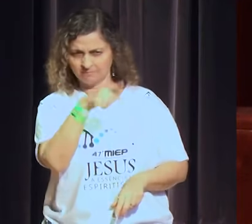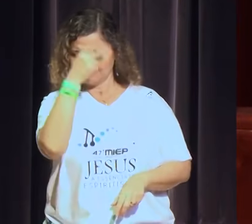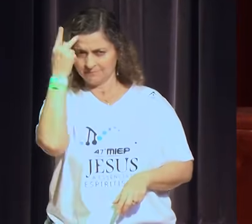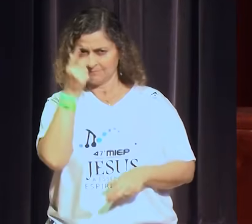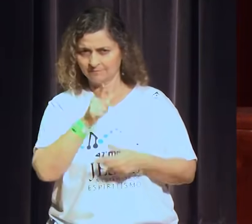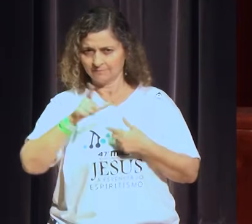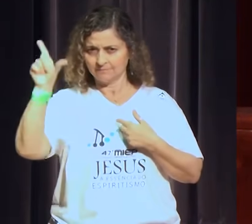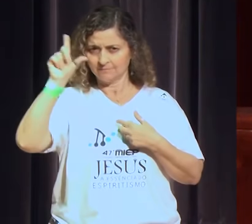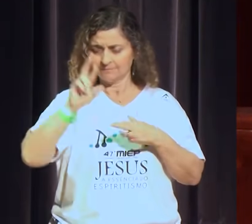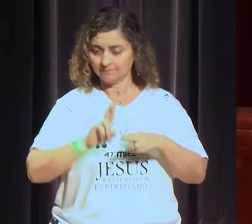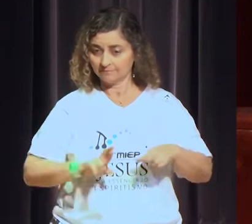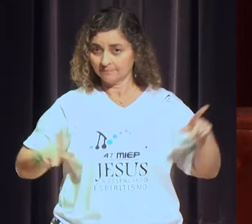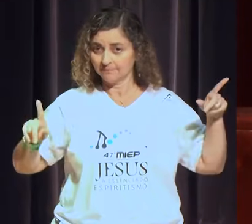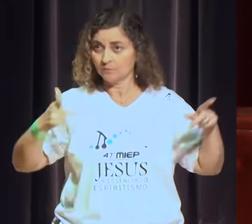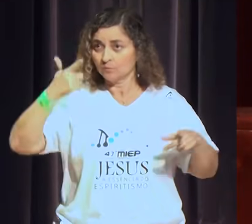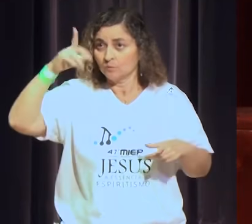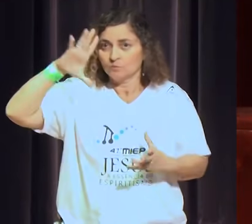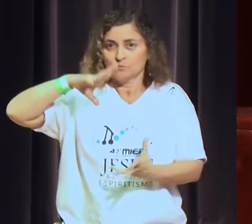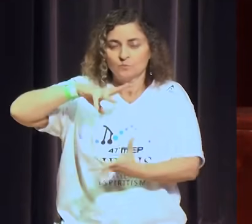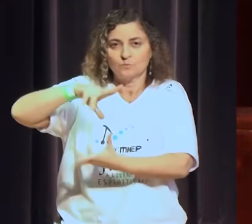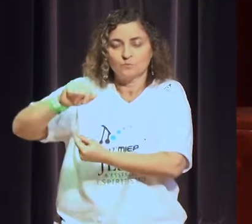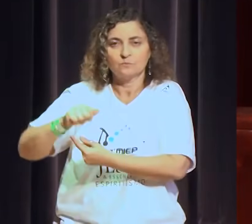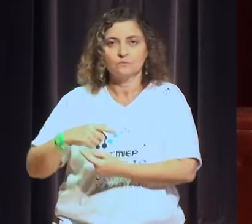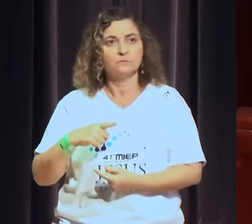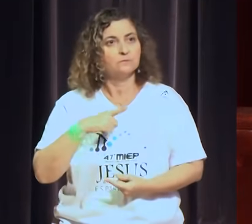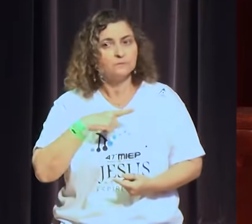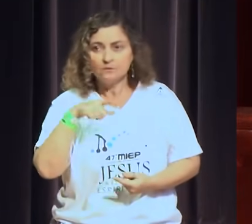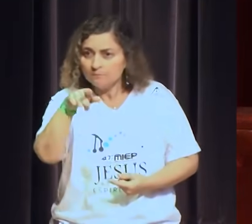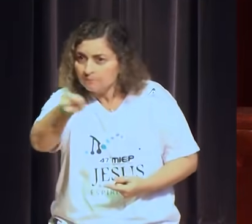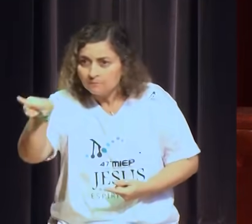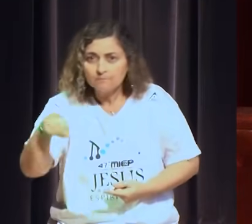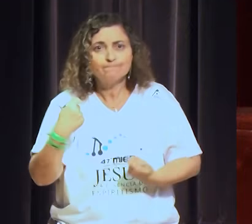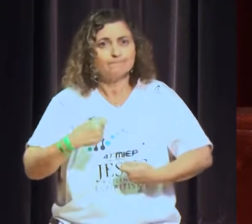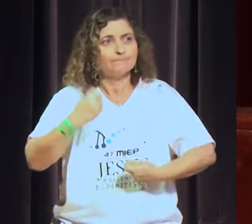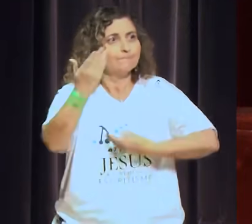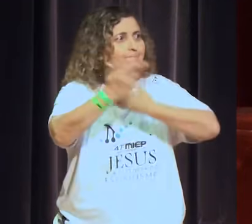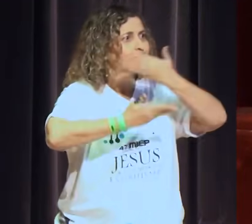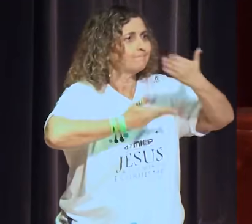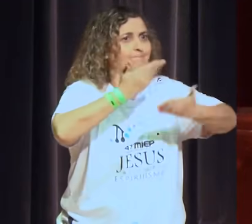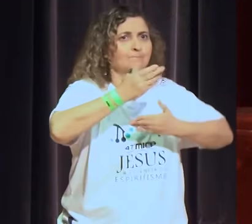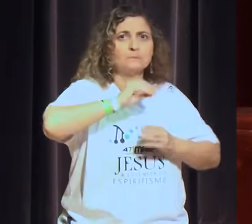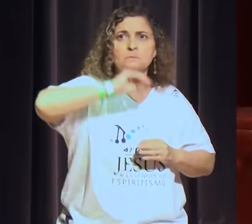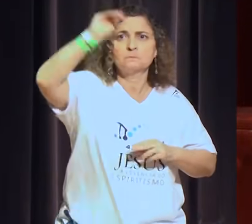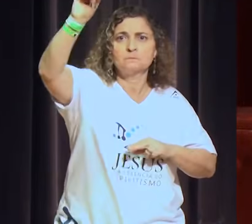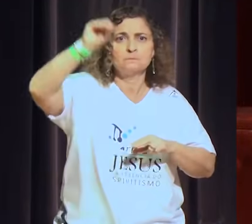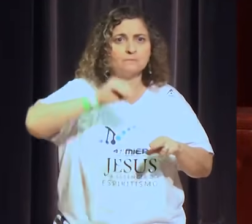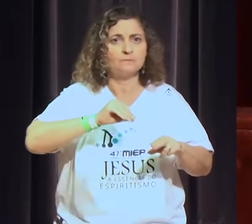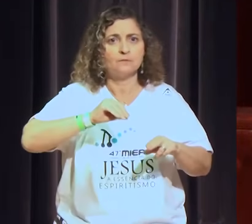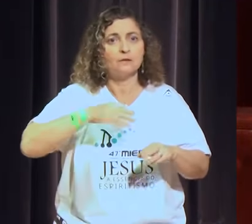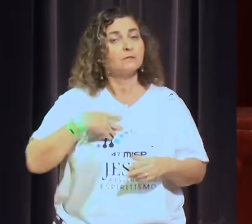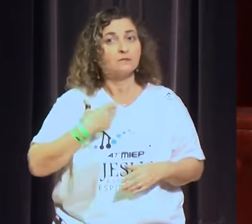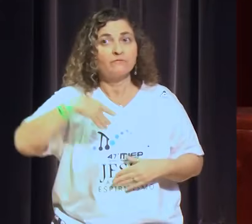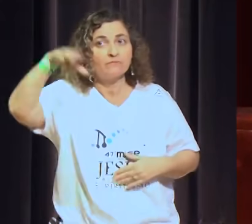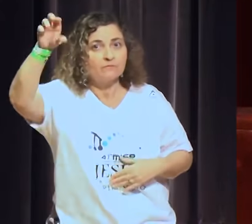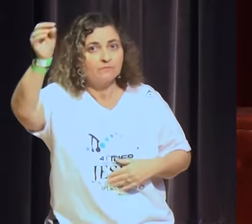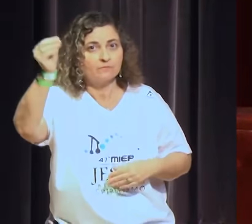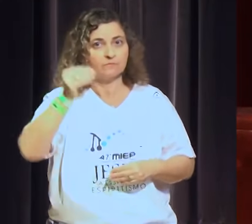Não é? Então, tem intercâmbios, você recebe uns visitantes esquisitos para a gente, não é?